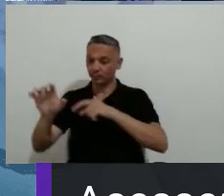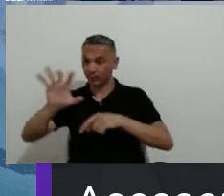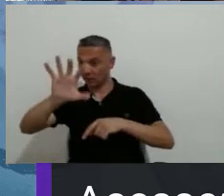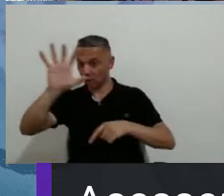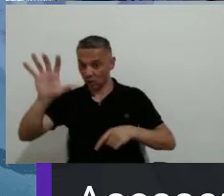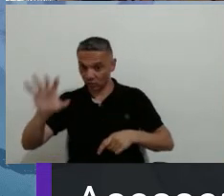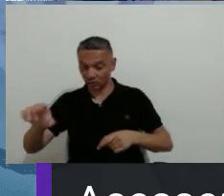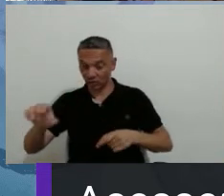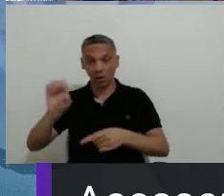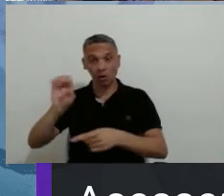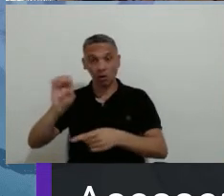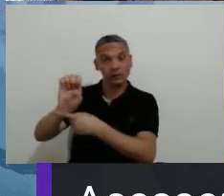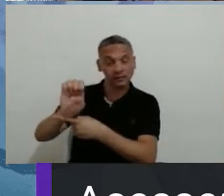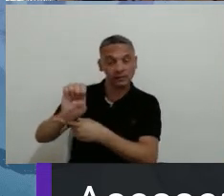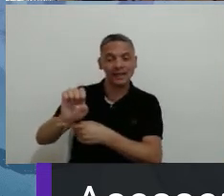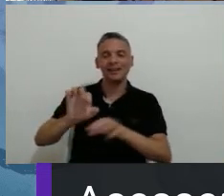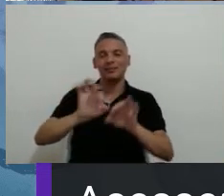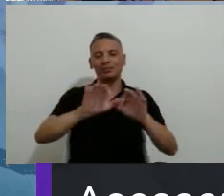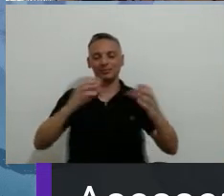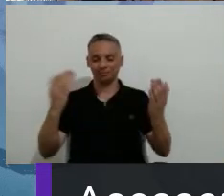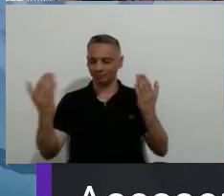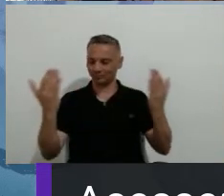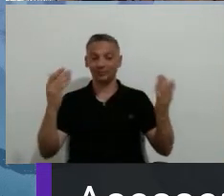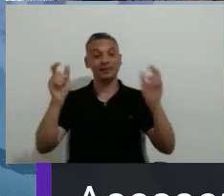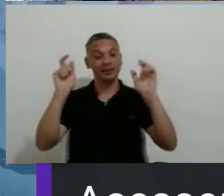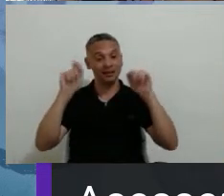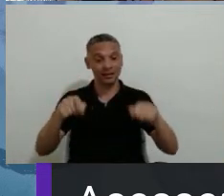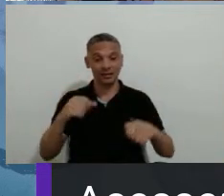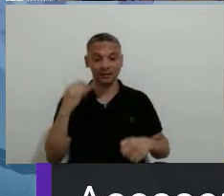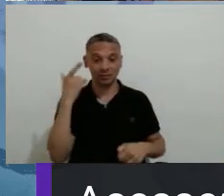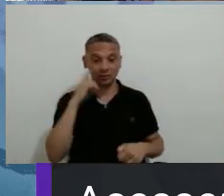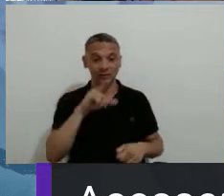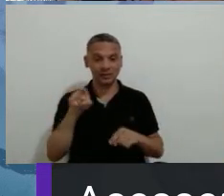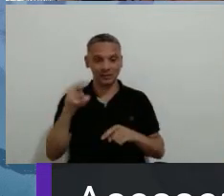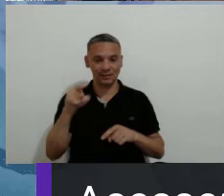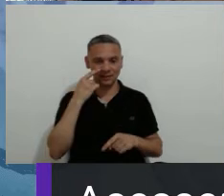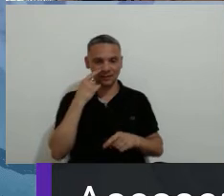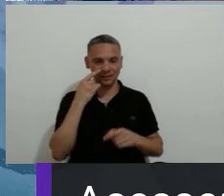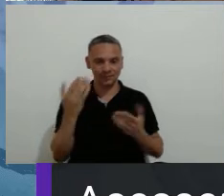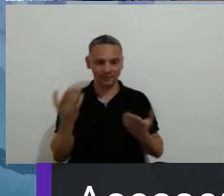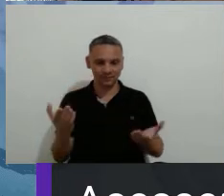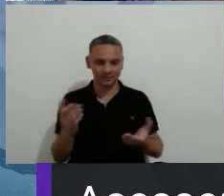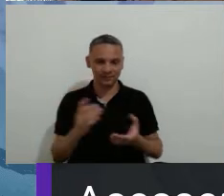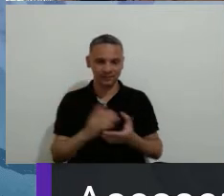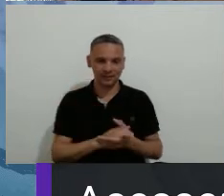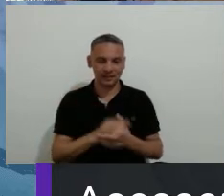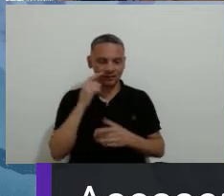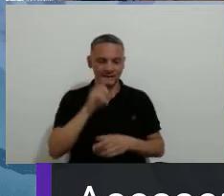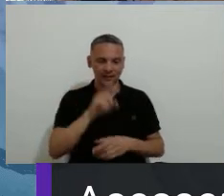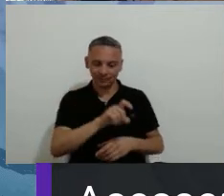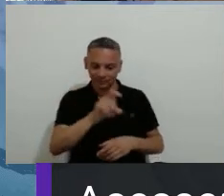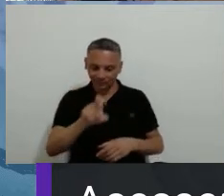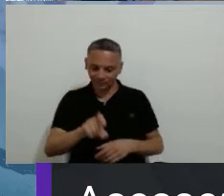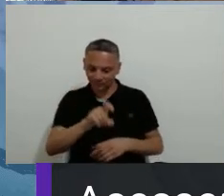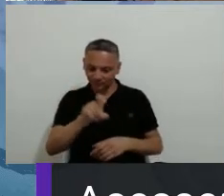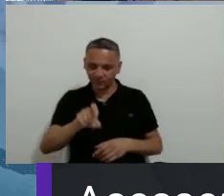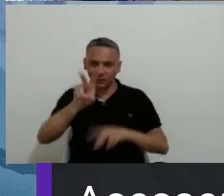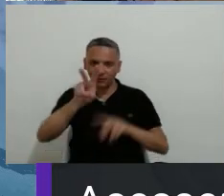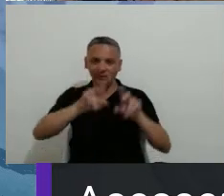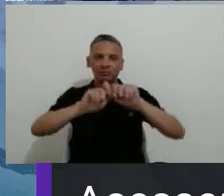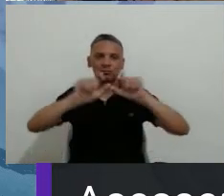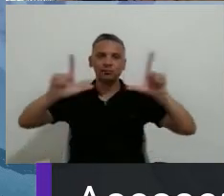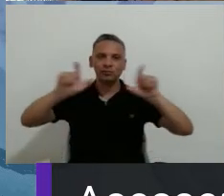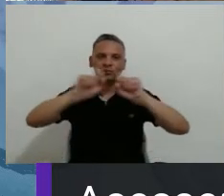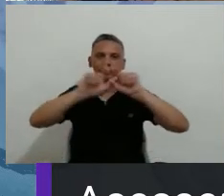estado, com dados da região e com dados do Brasil. Com o recurso aqui de passando o mouse, a gente consegue visualizar os resultados